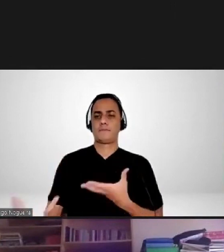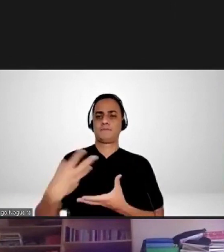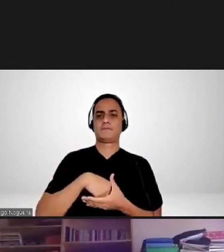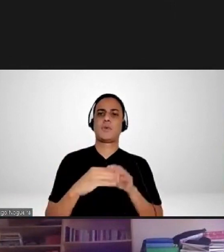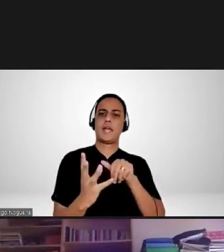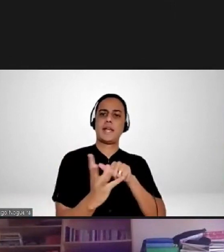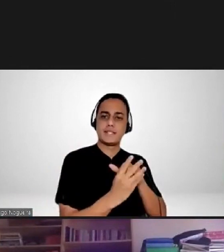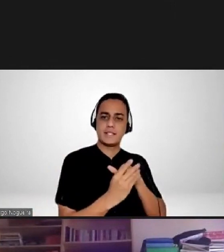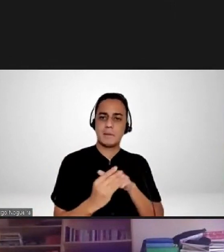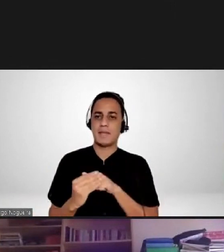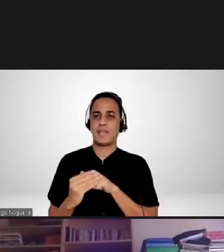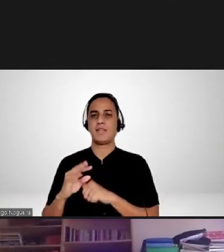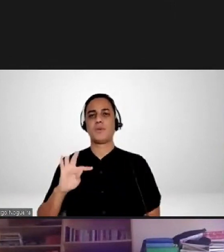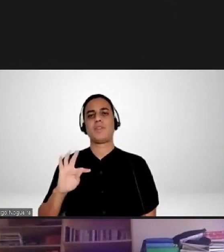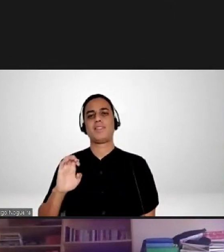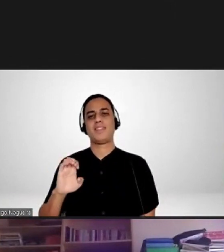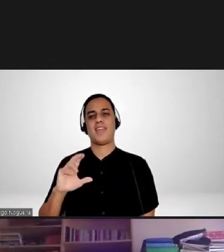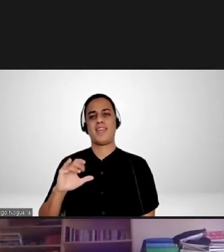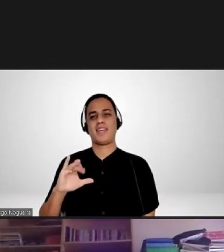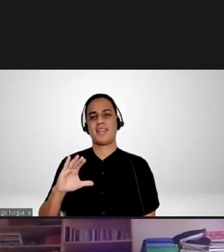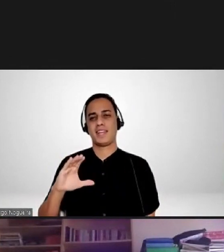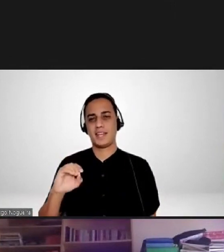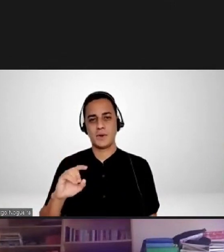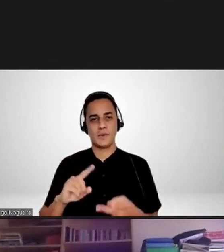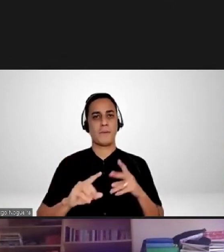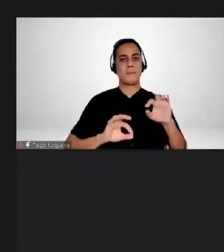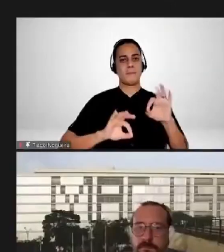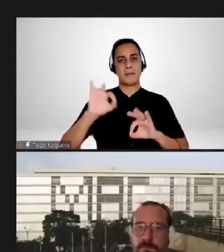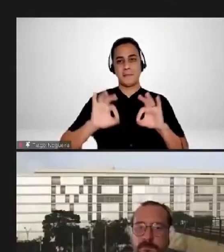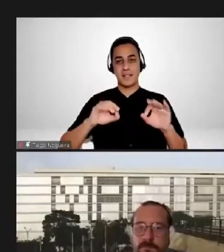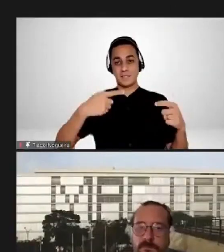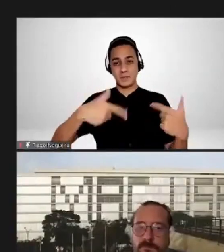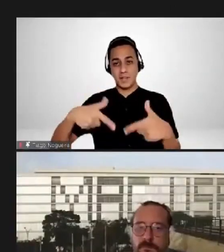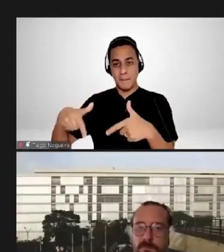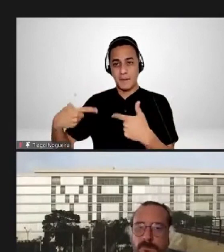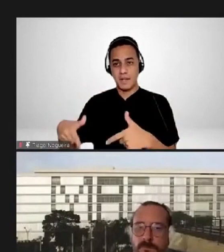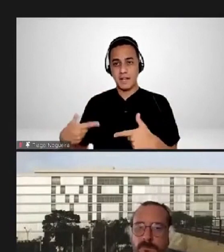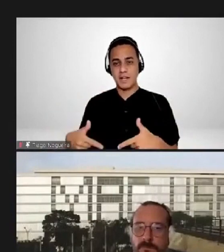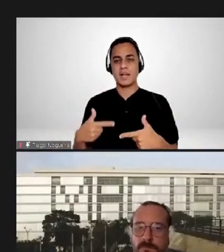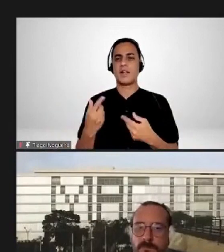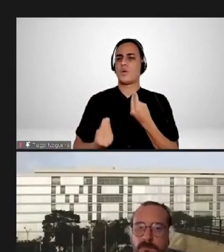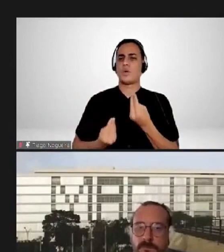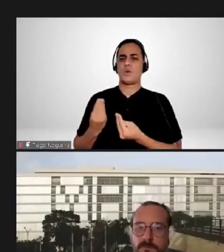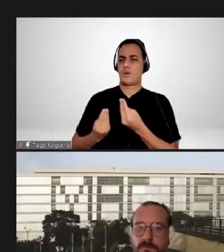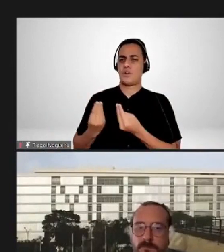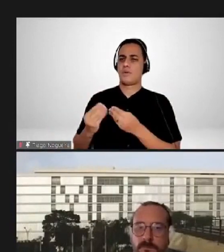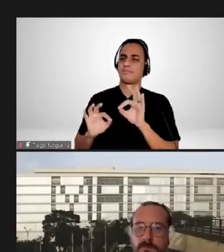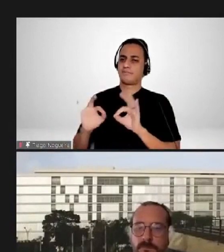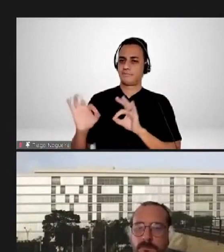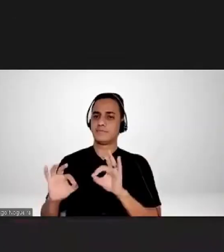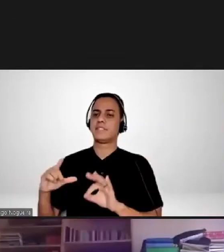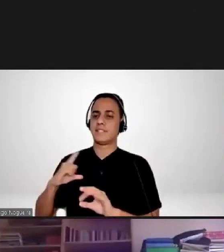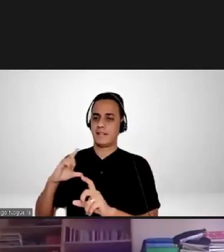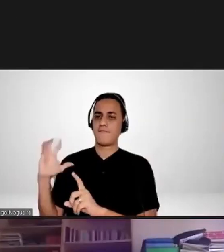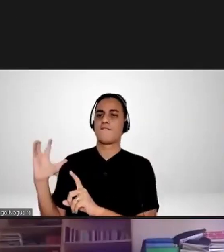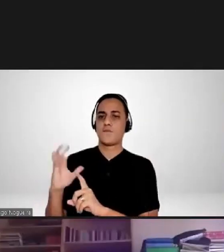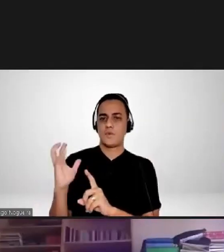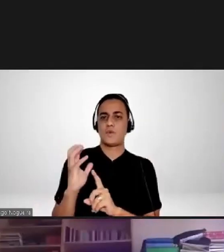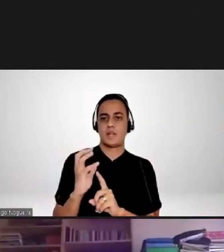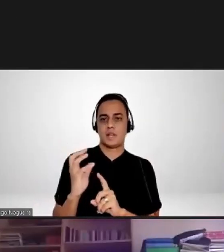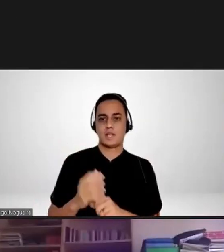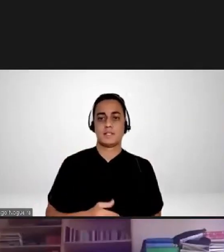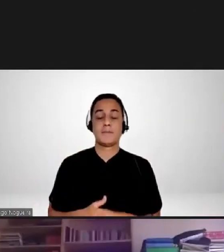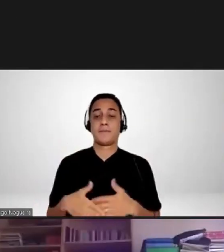conhecimentos técnicos, preparação para o trabalho, enfim, toda aquela coisa. E, de fato, a arte